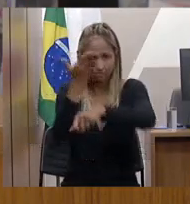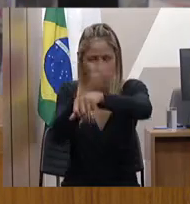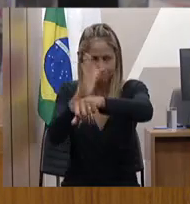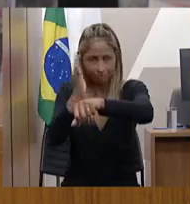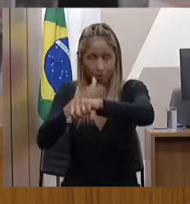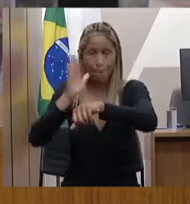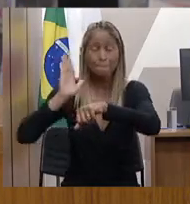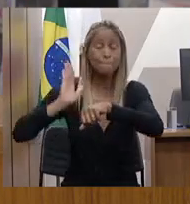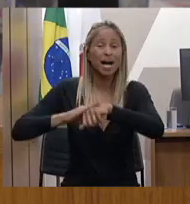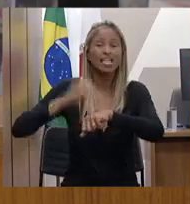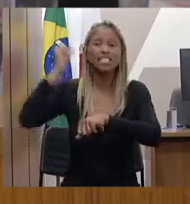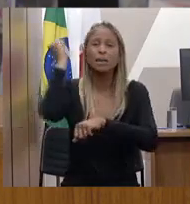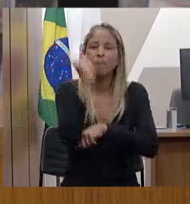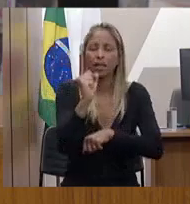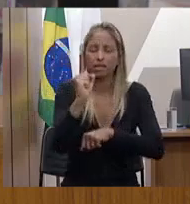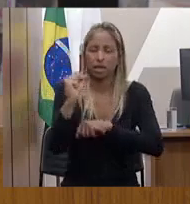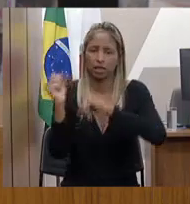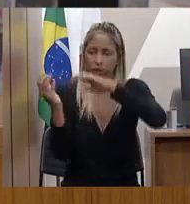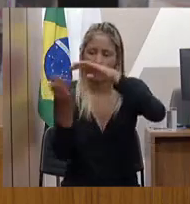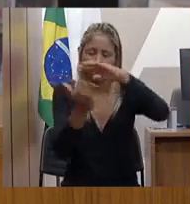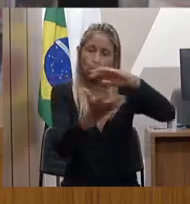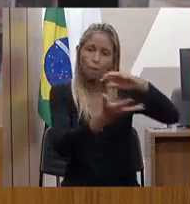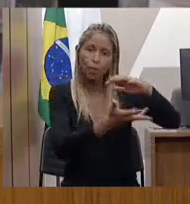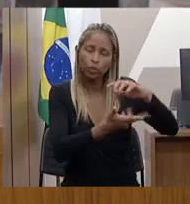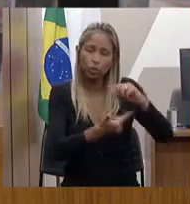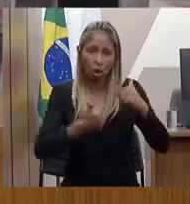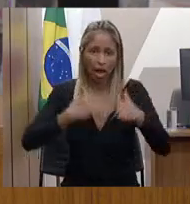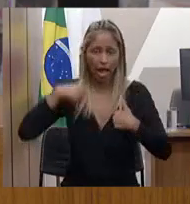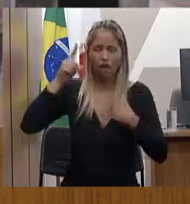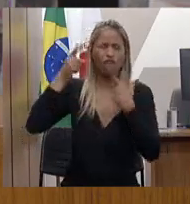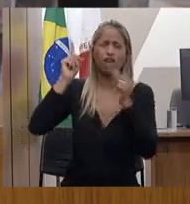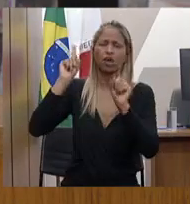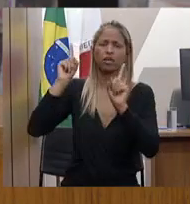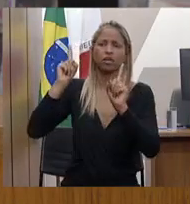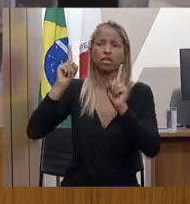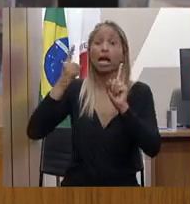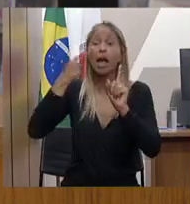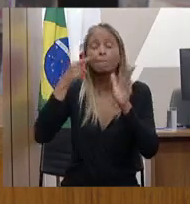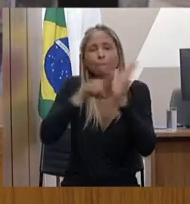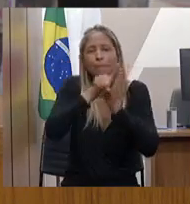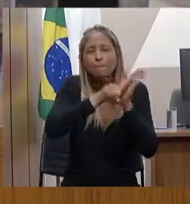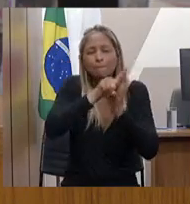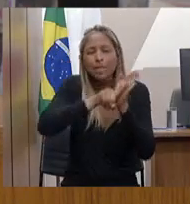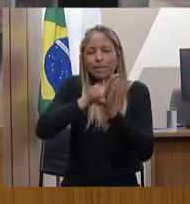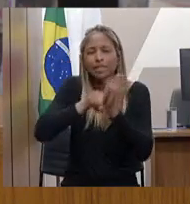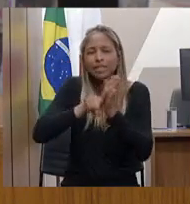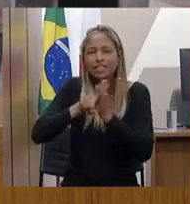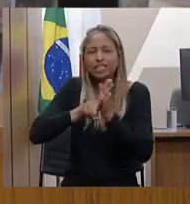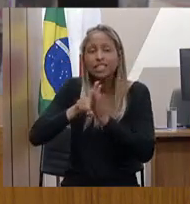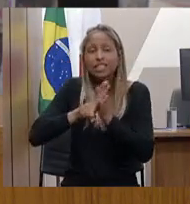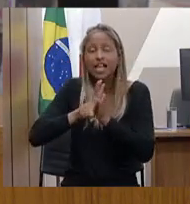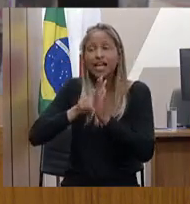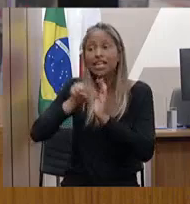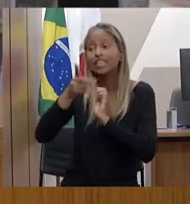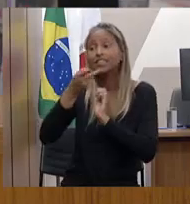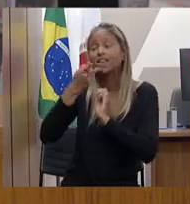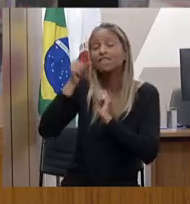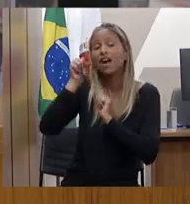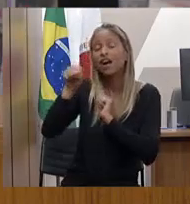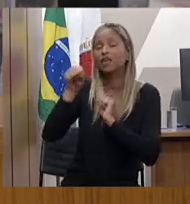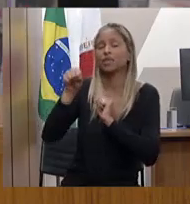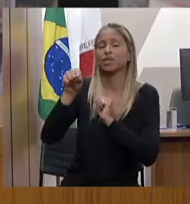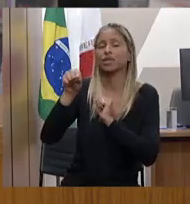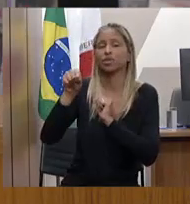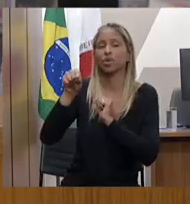que mais mata no mundo e quem diz isso não somos nós eu Instituto é a quem tá dizendo isso né